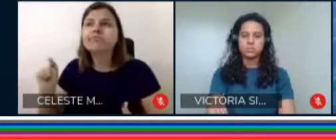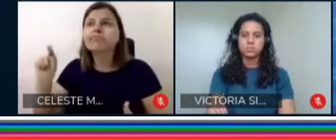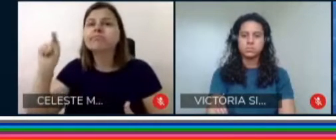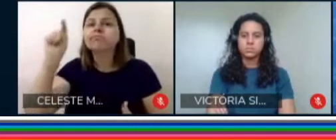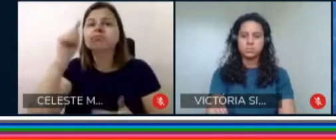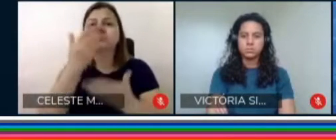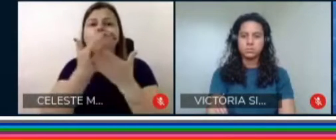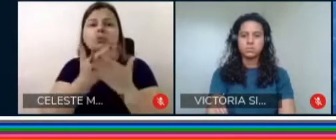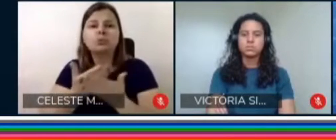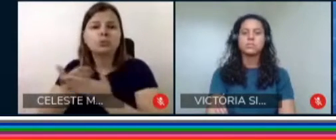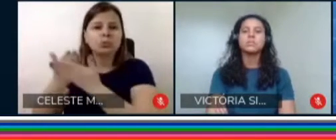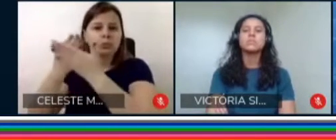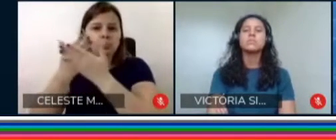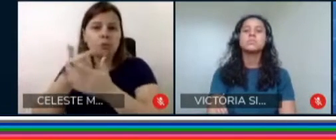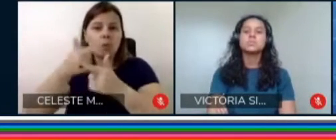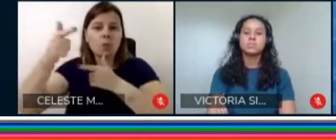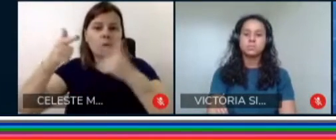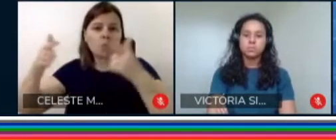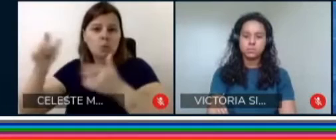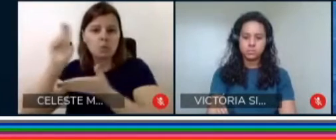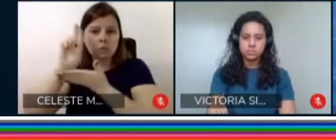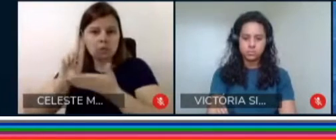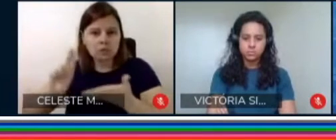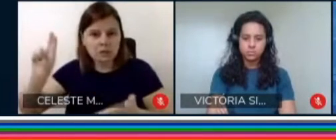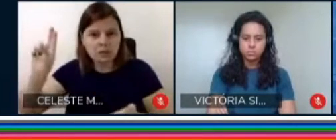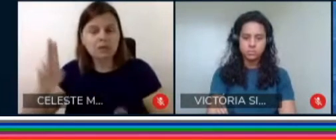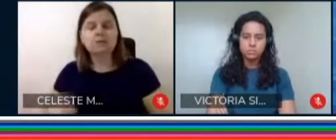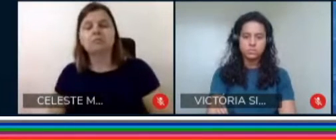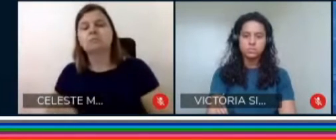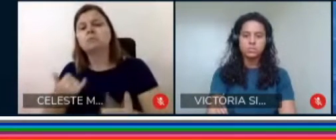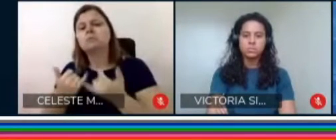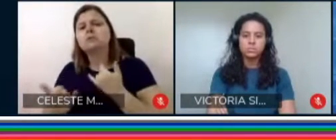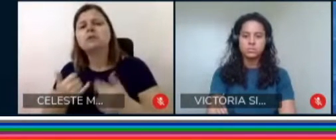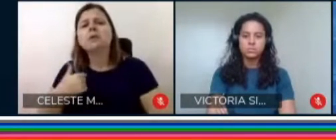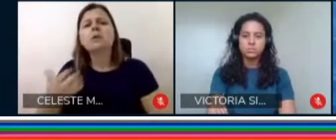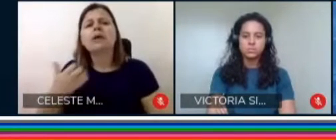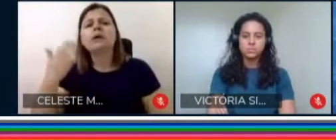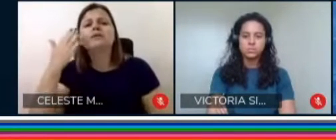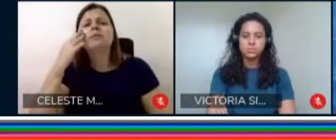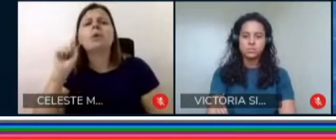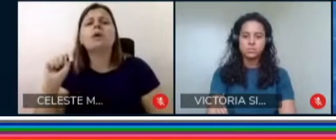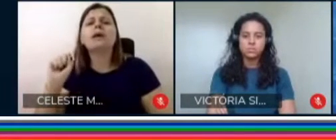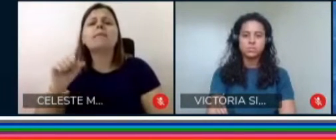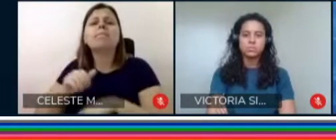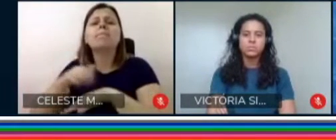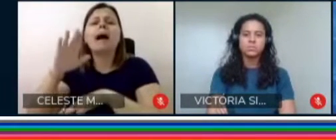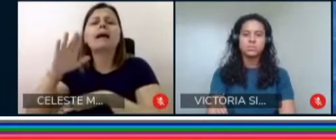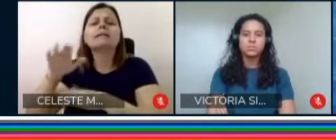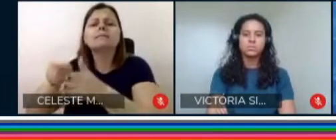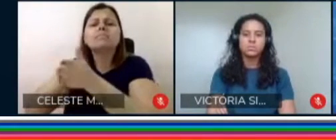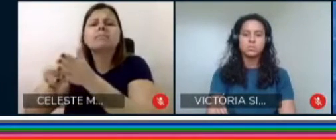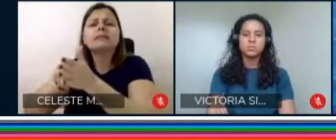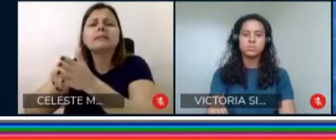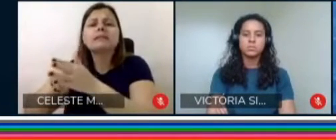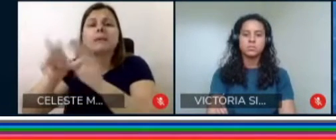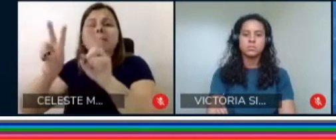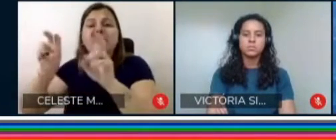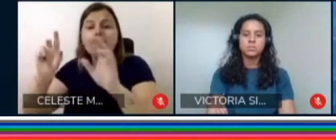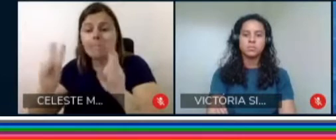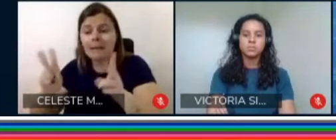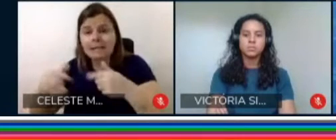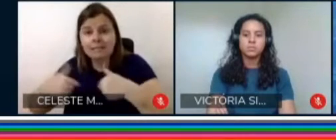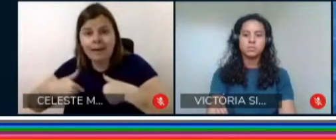outras instituições de nível superior, né? Quando eu quero saber o que mais está sendo estudado sobre a minha área no Brasil,